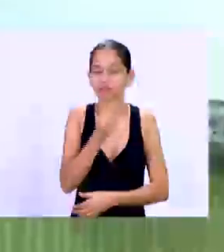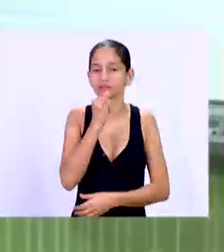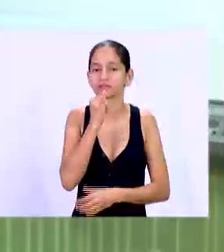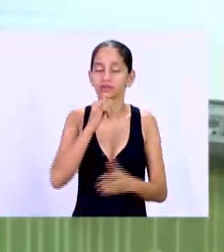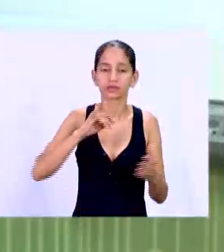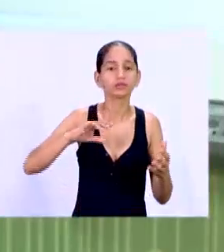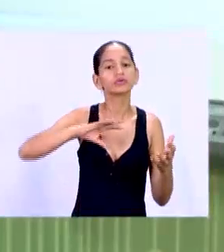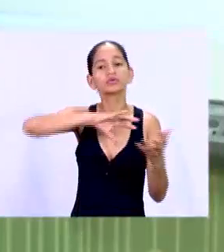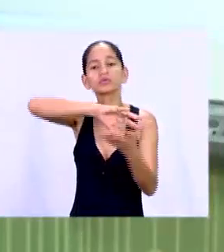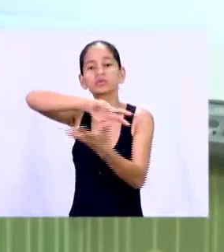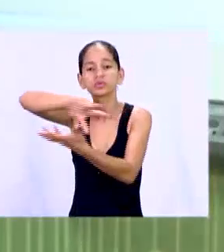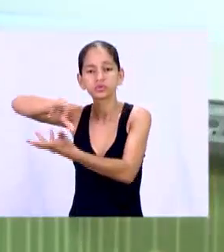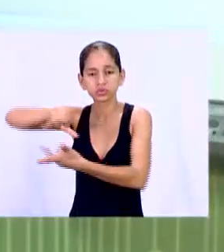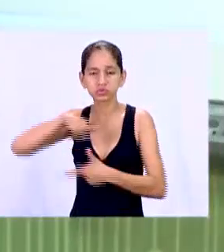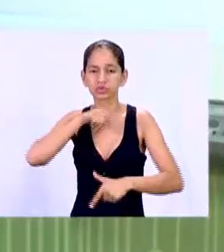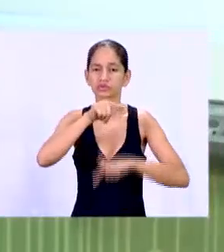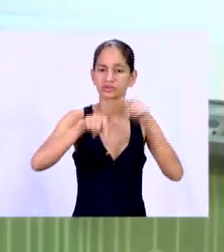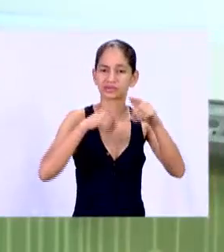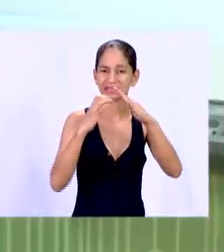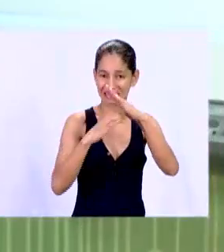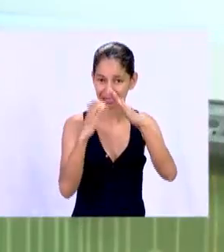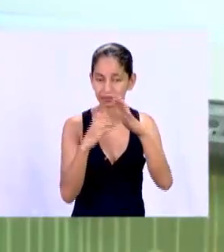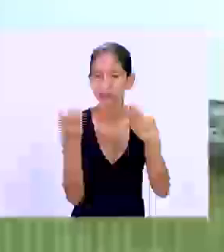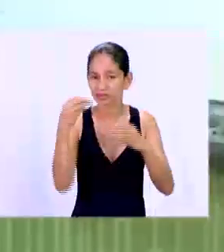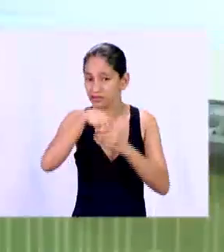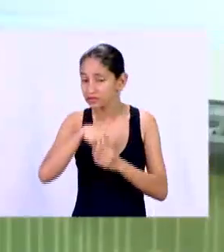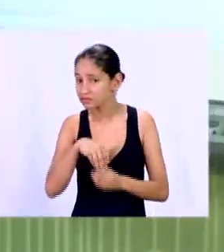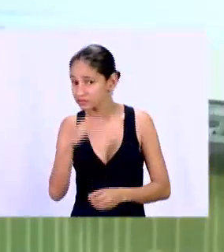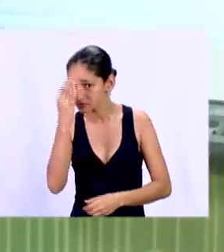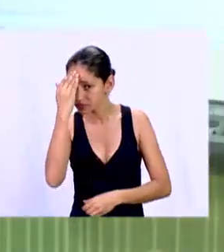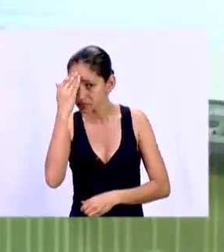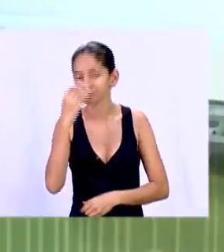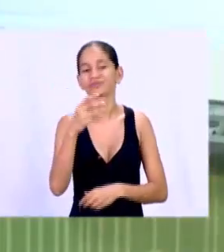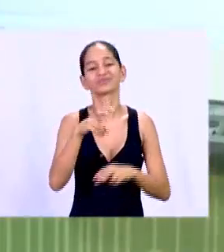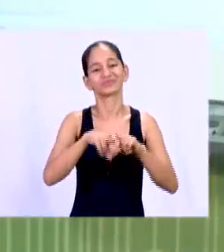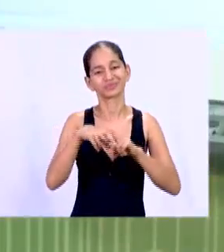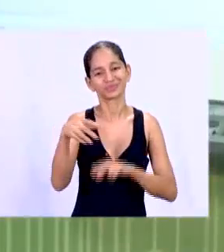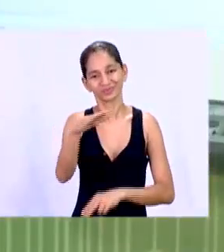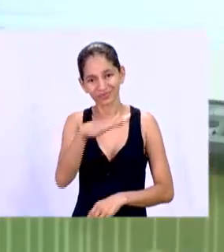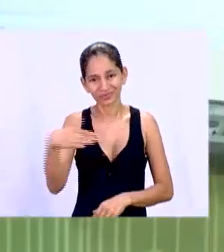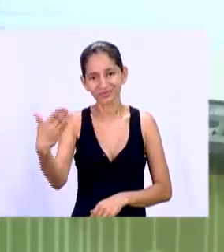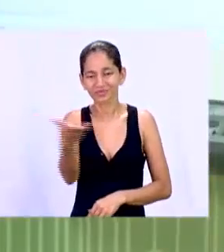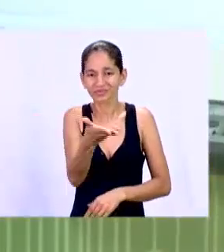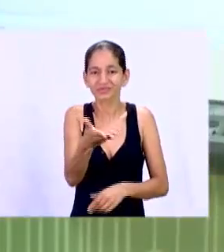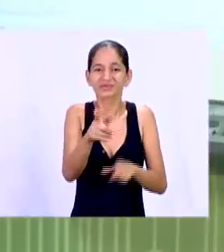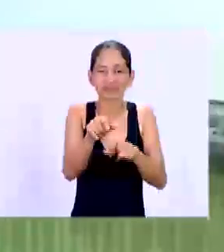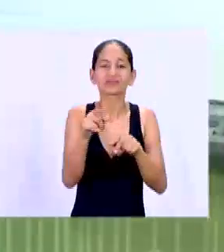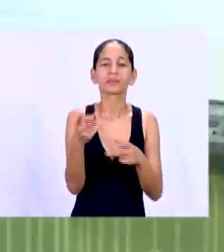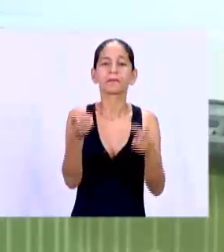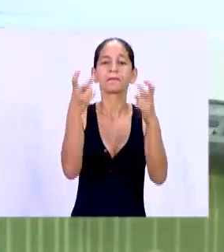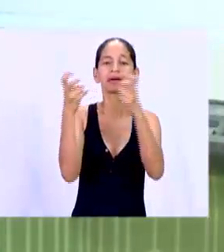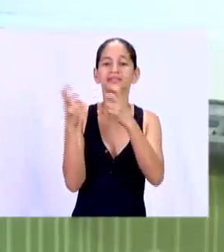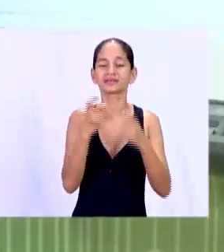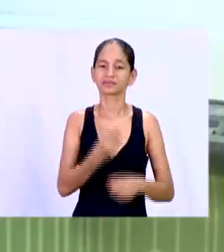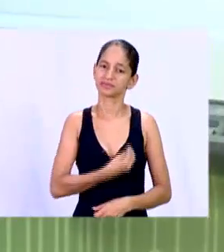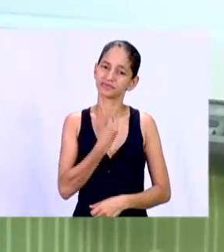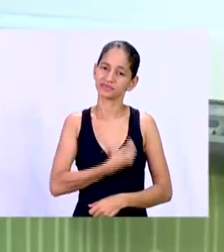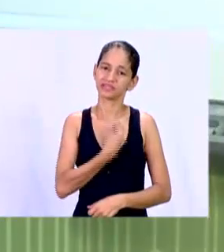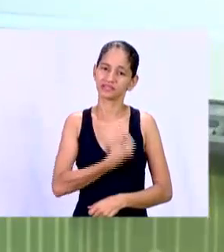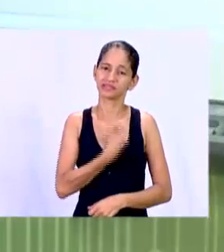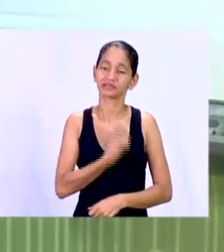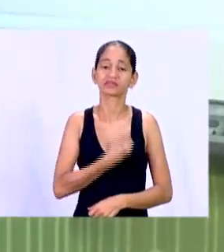mundo corporativo, no mundo empresarial? Situações como essa que eu estou colocando são situações que